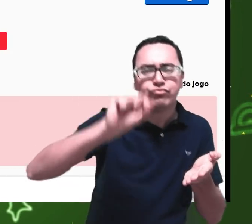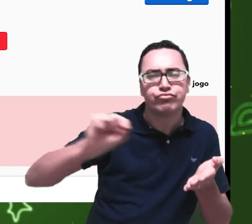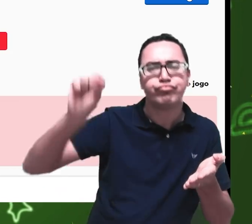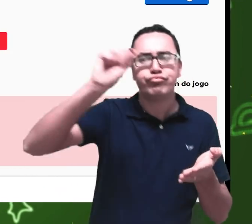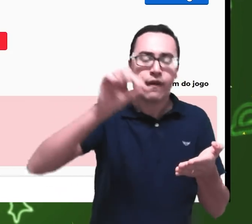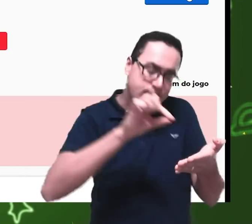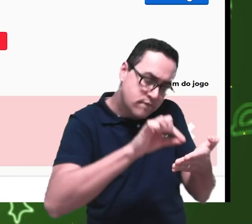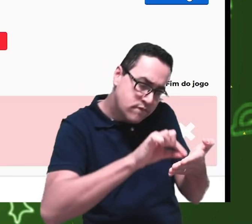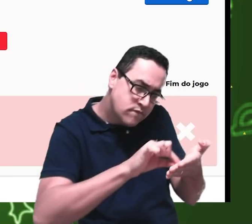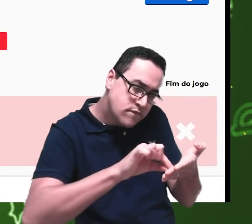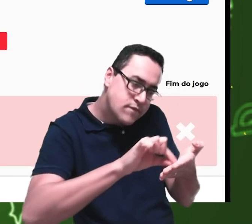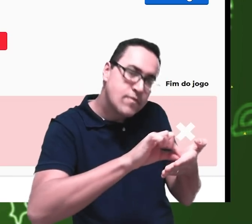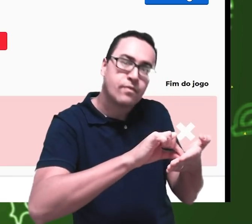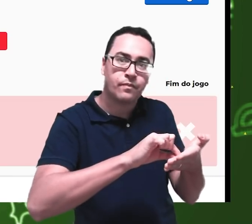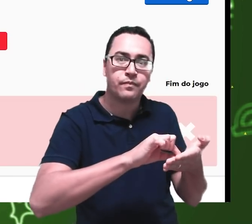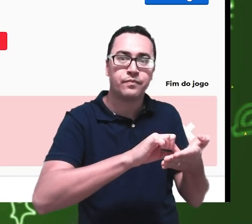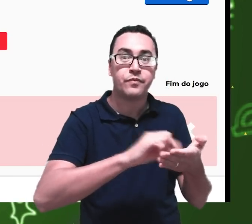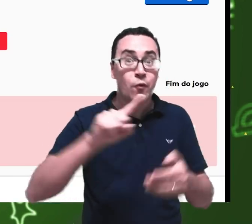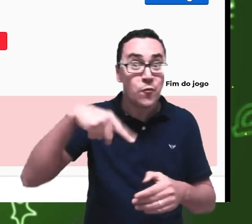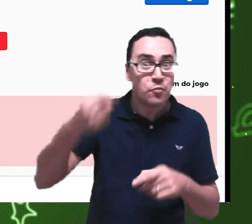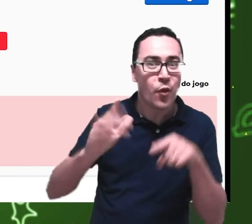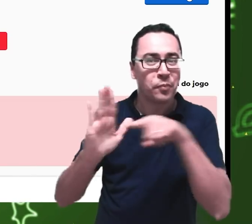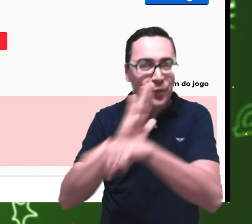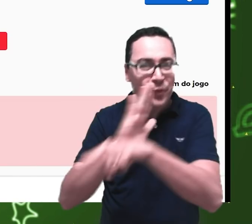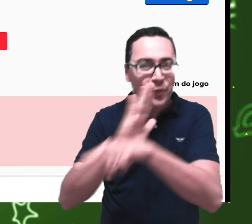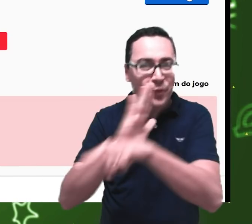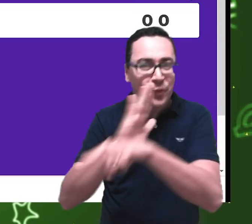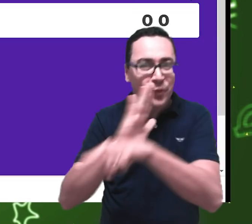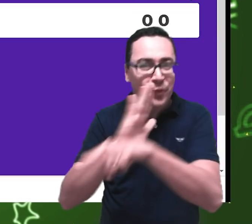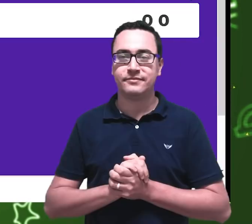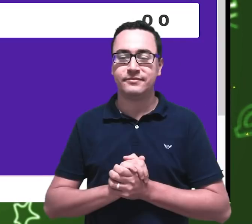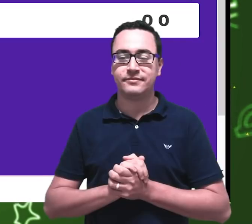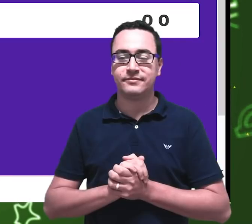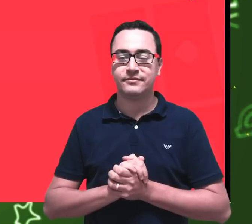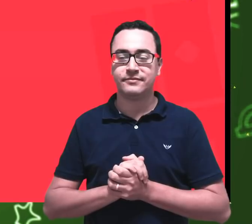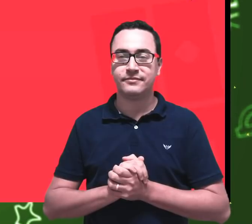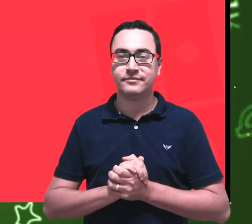Vamos lá? Já vamos passar para a próxima.